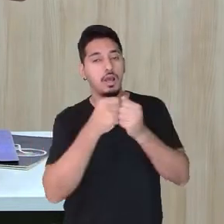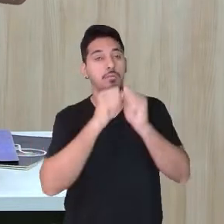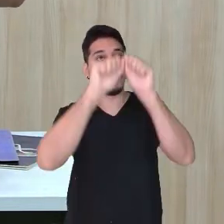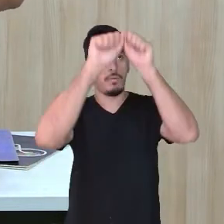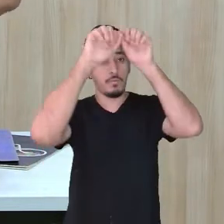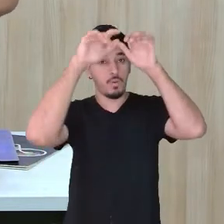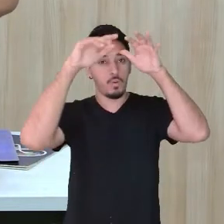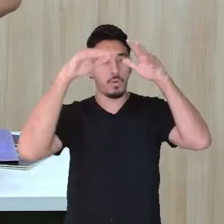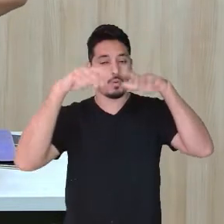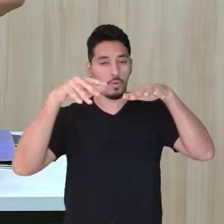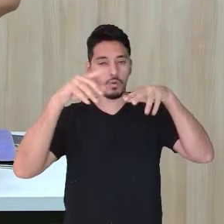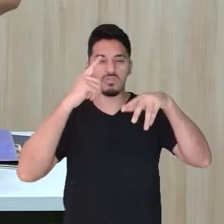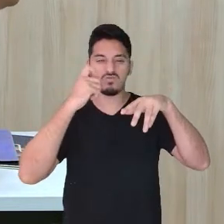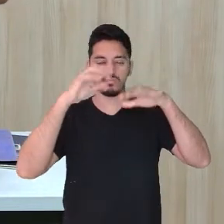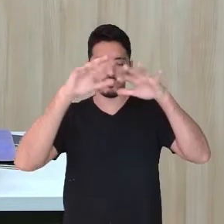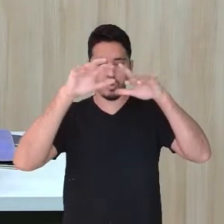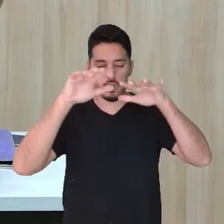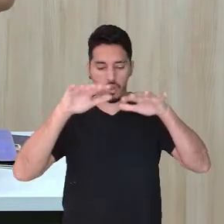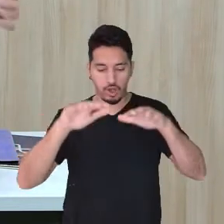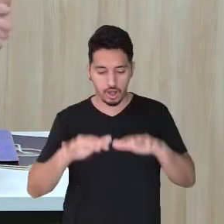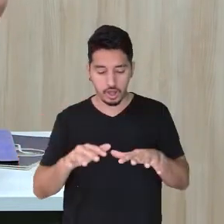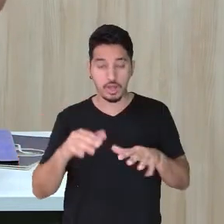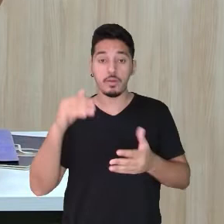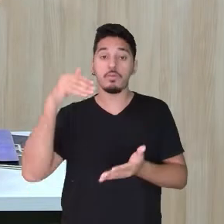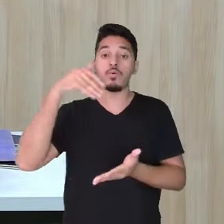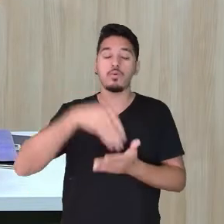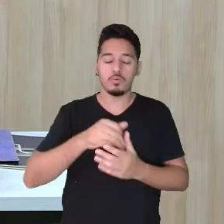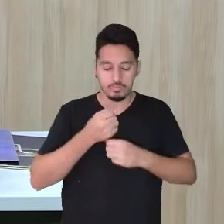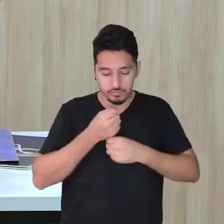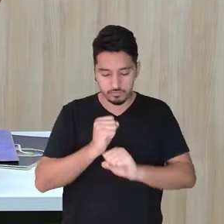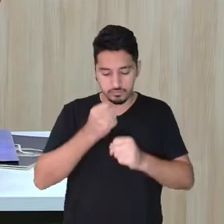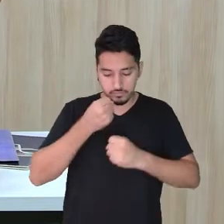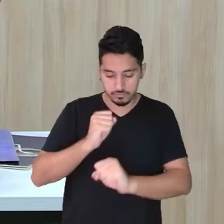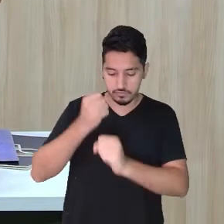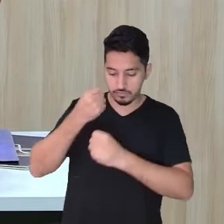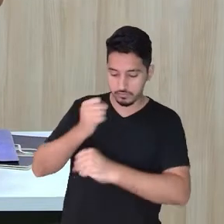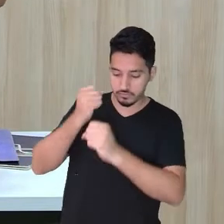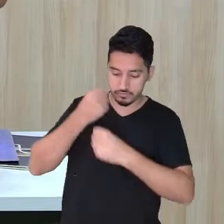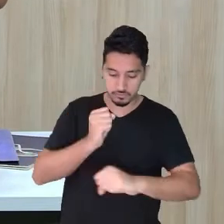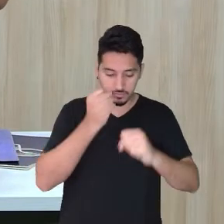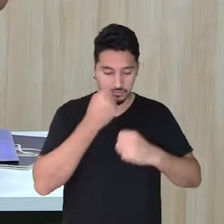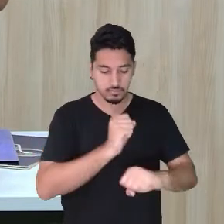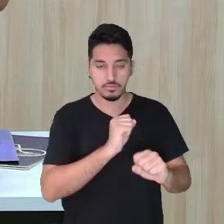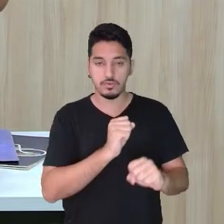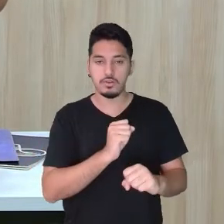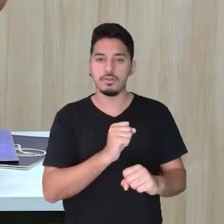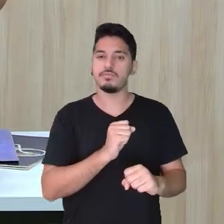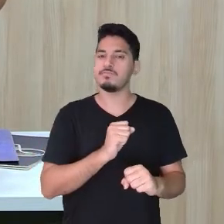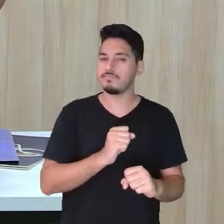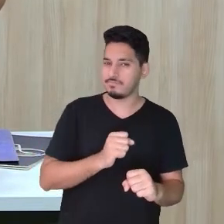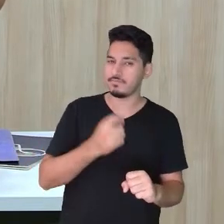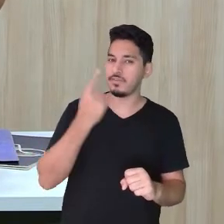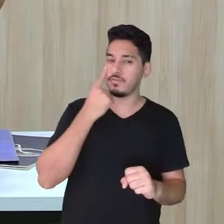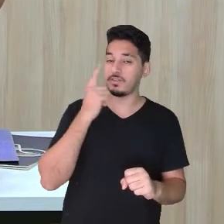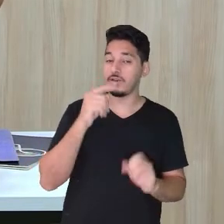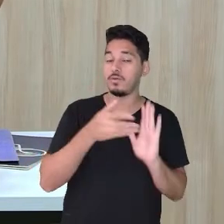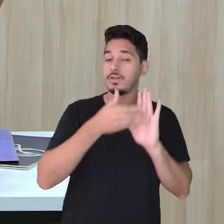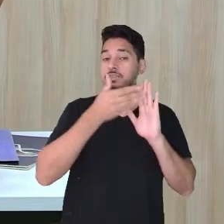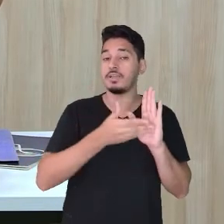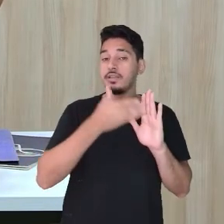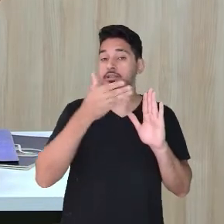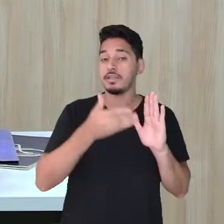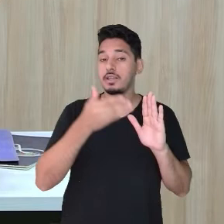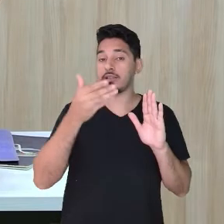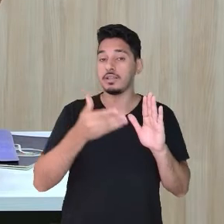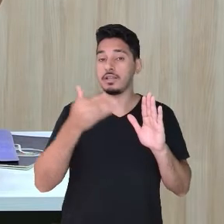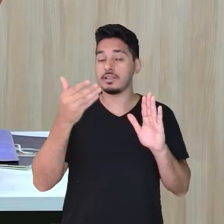no chão e, por último, a gente limpa o chão. Então, veja que é uma sequência,